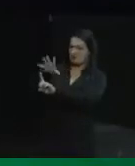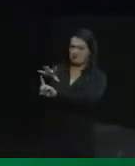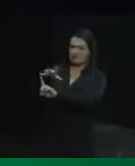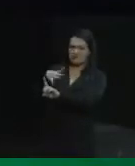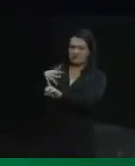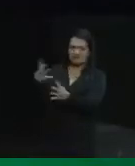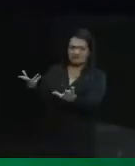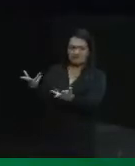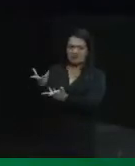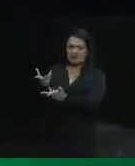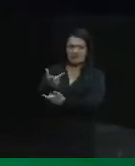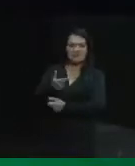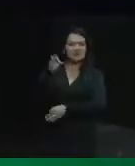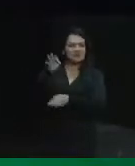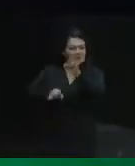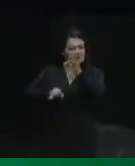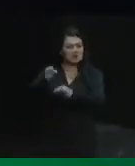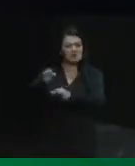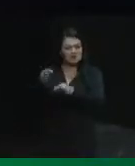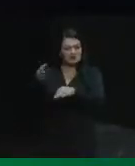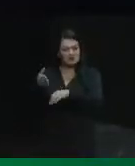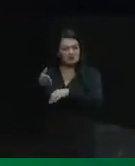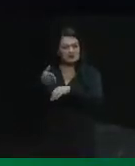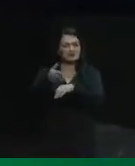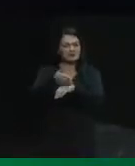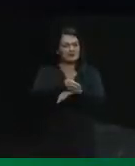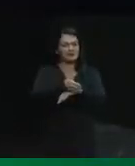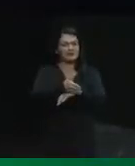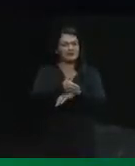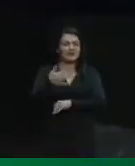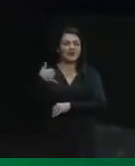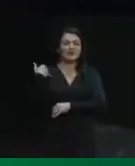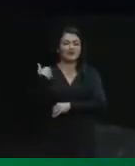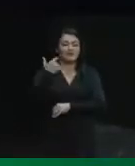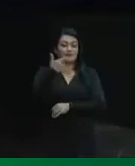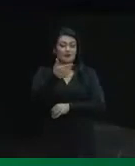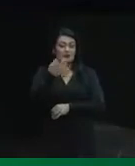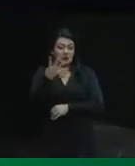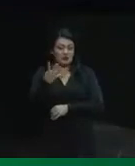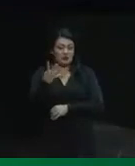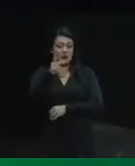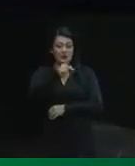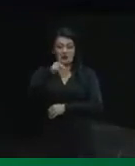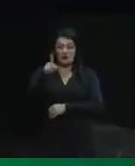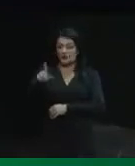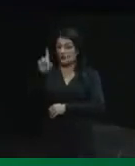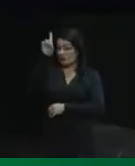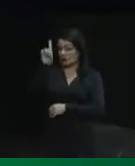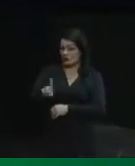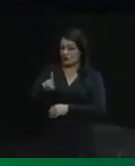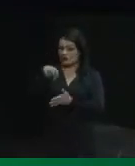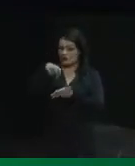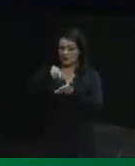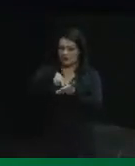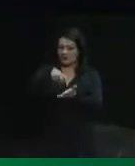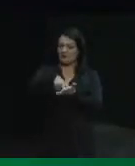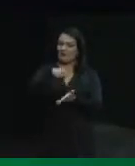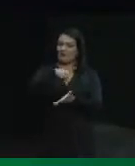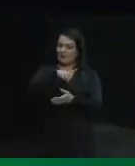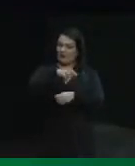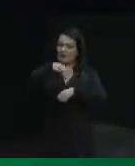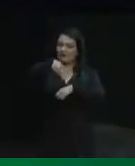país. Ingressou na magistratura aos 24 anos, professor de Direito Penal, tem